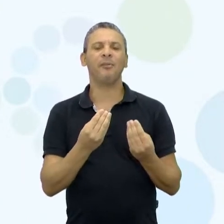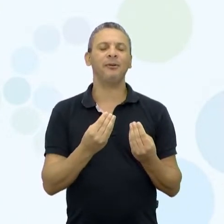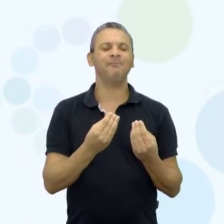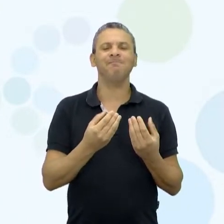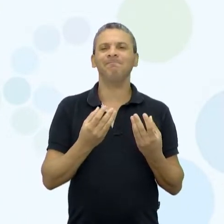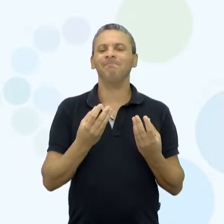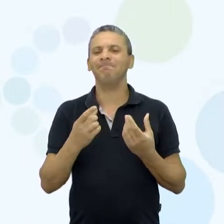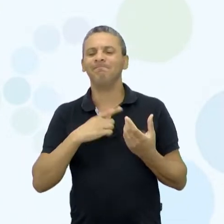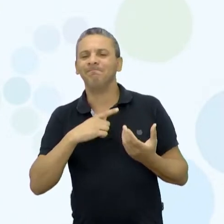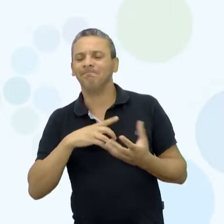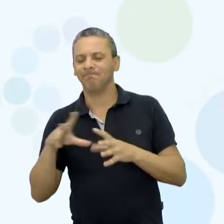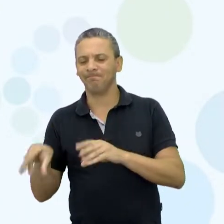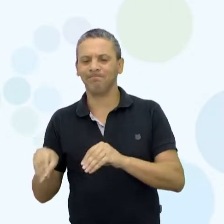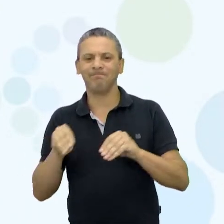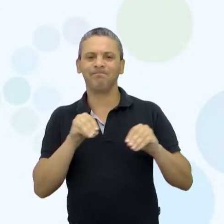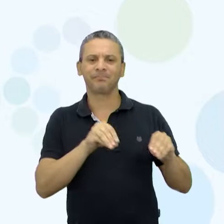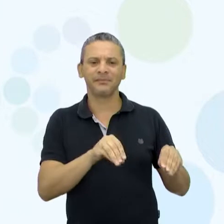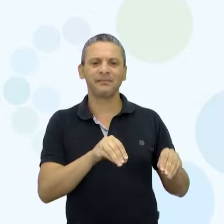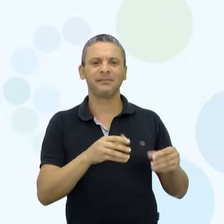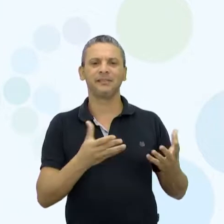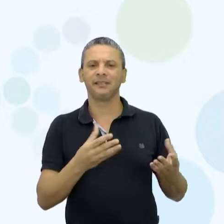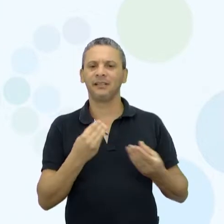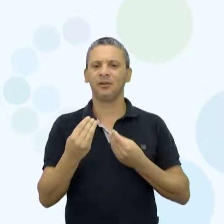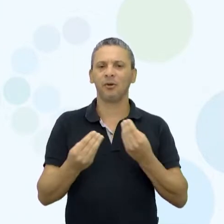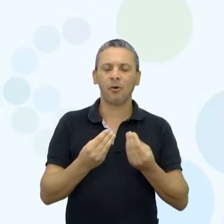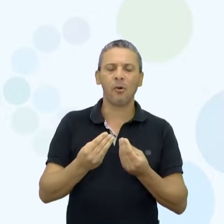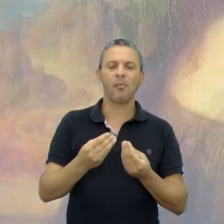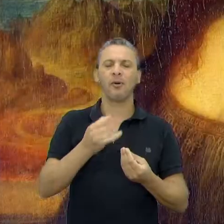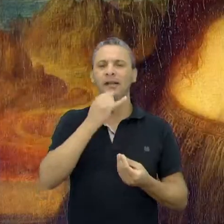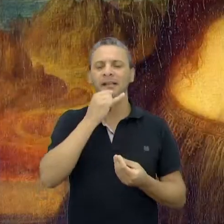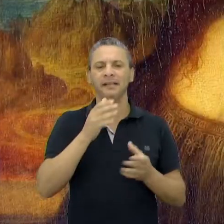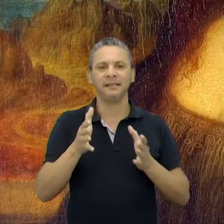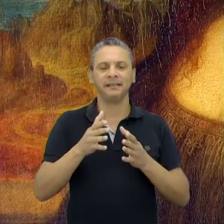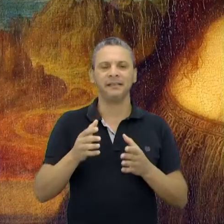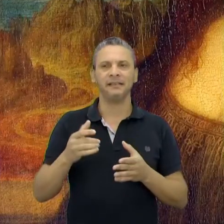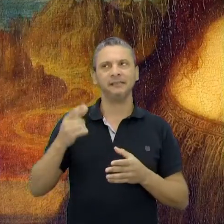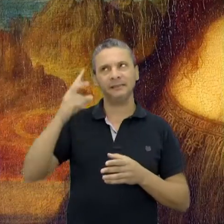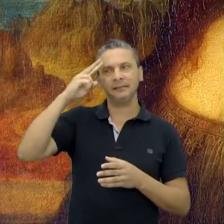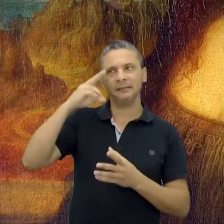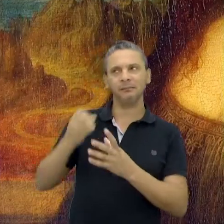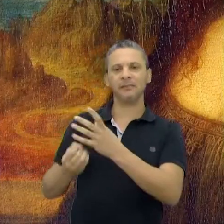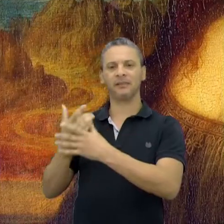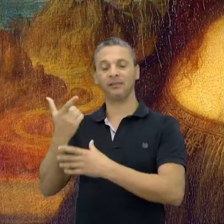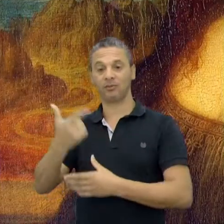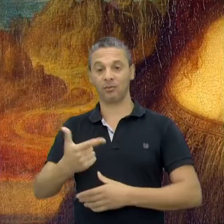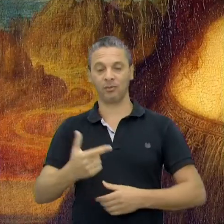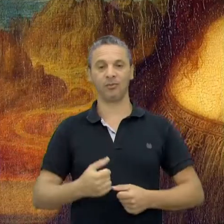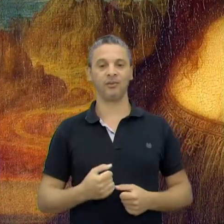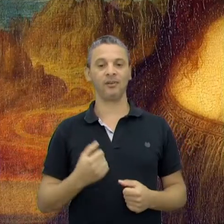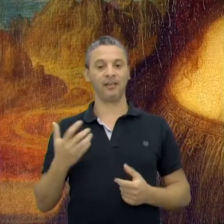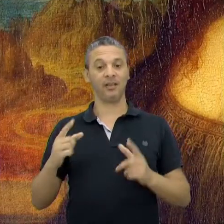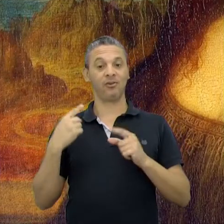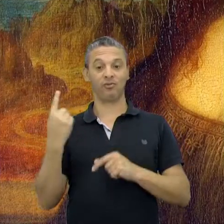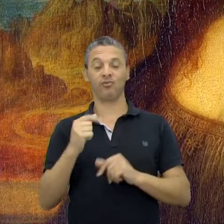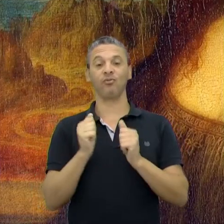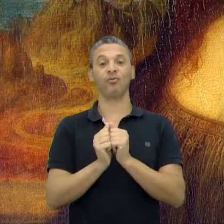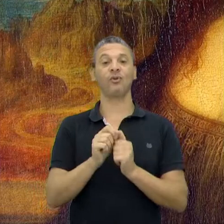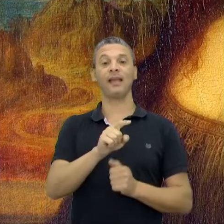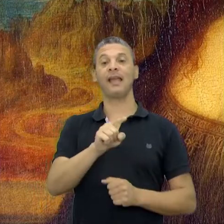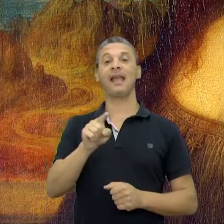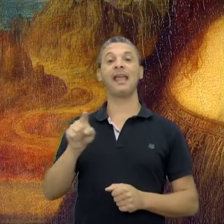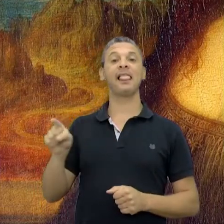lida com isso com relação nos momentos de releitura. E não estou sozinho, estou com